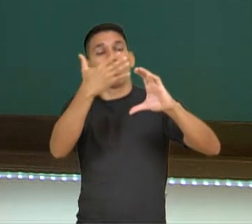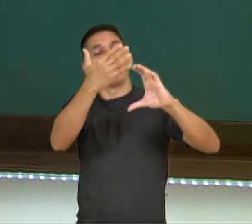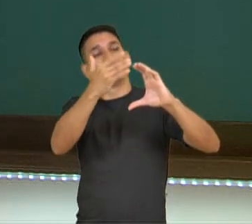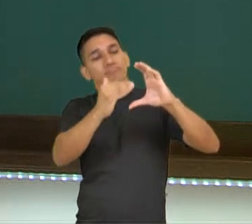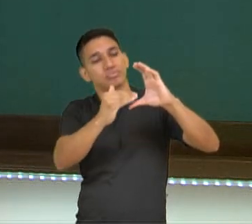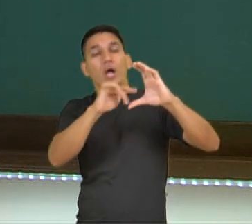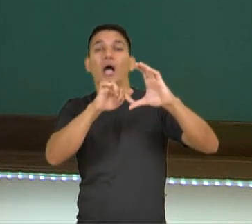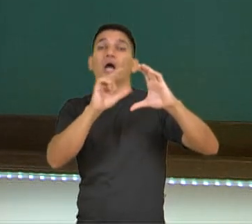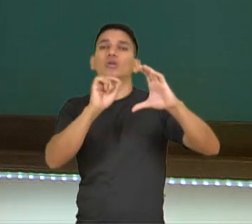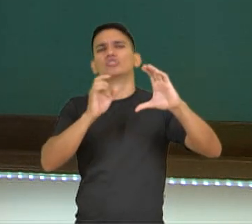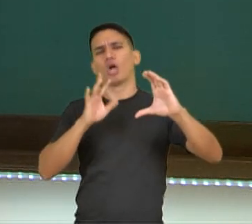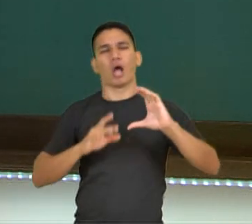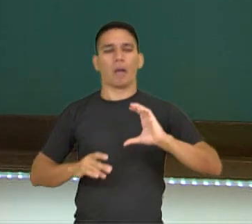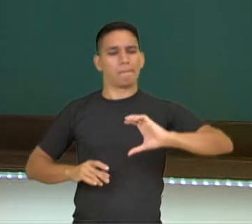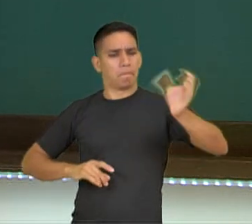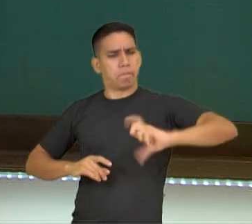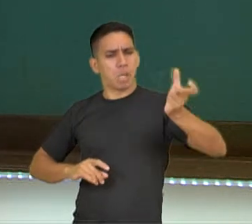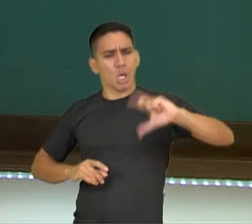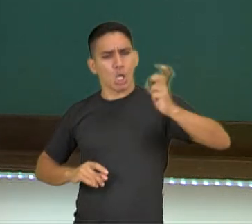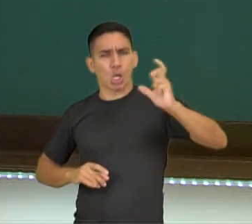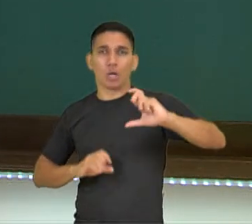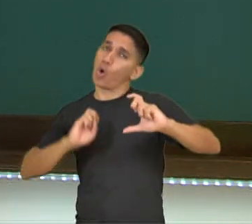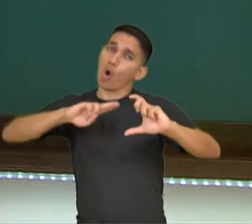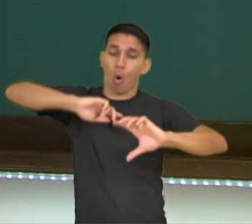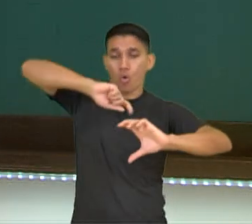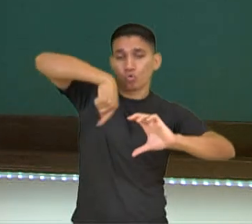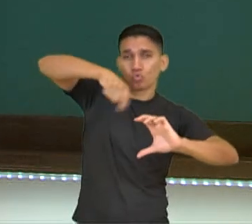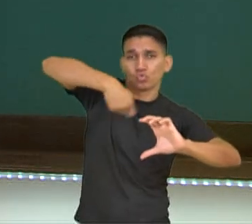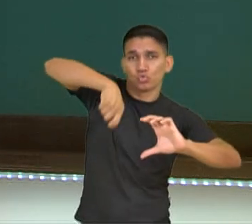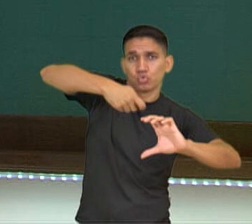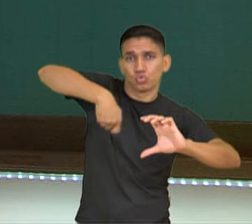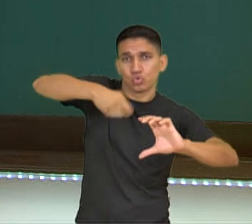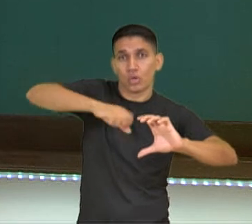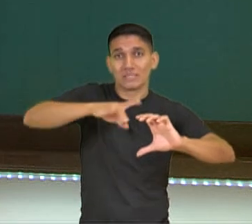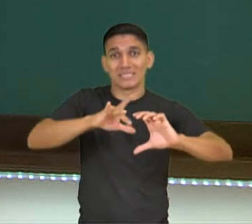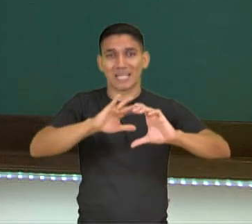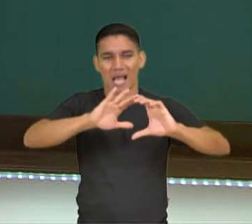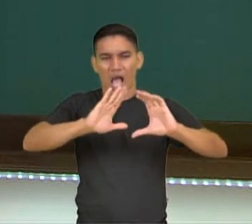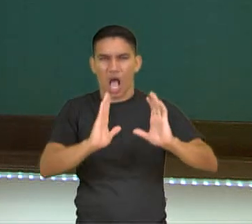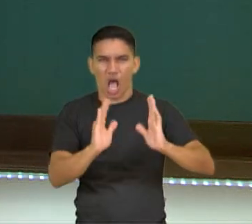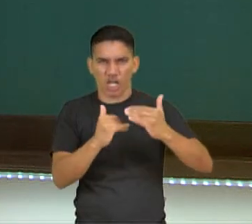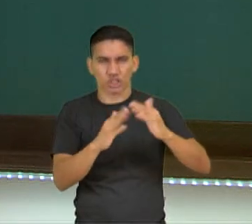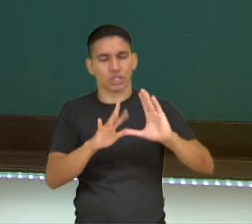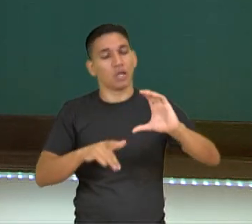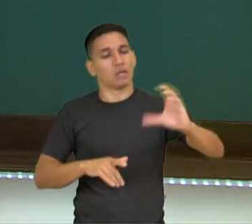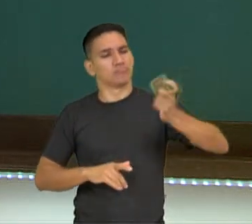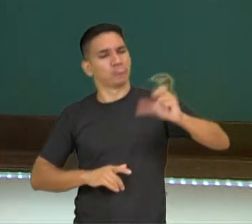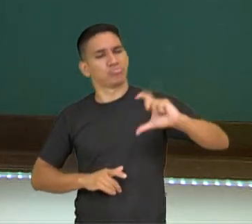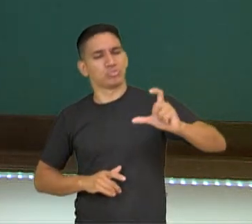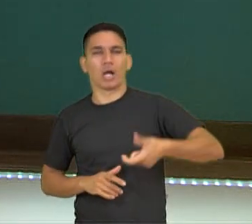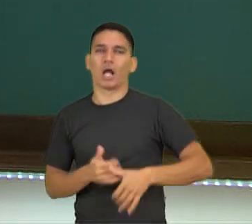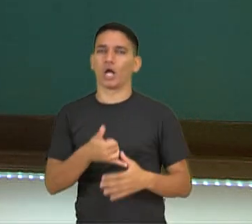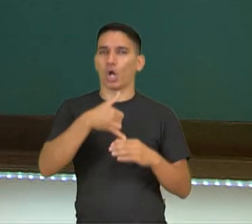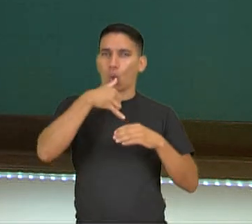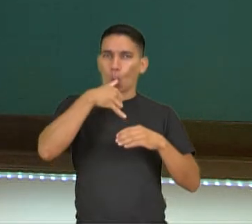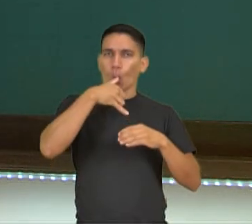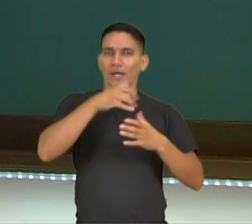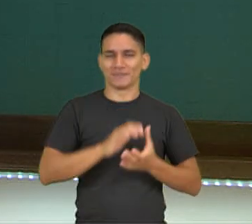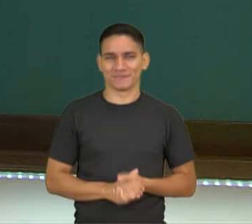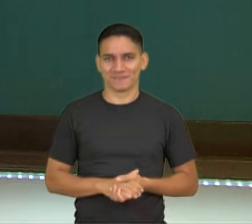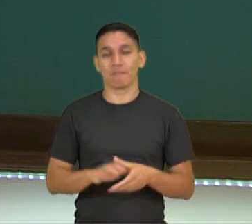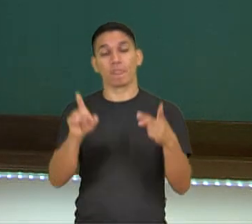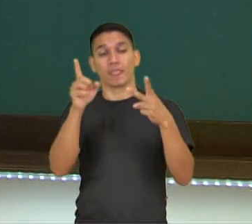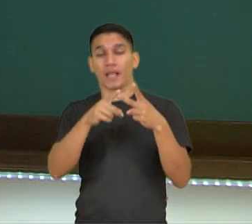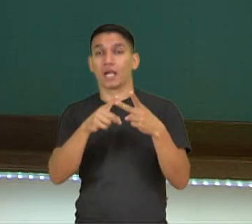fundo, aí basta você agitar, ou com uma colher, e se for de caixinha, é só agitar, né? E as aquarelas, o que nós